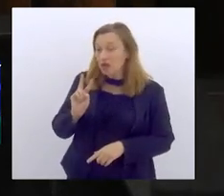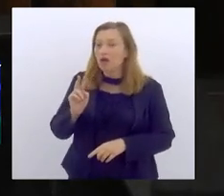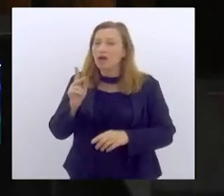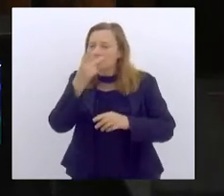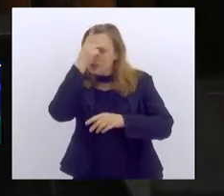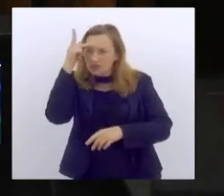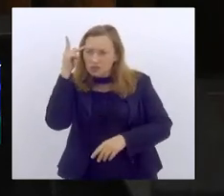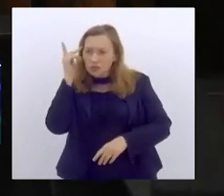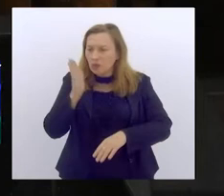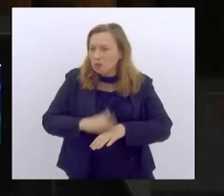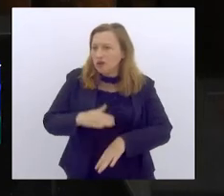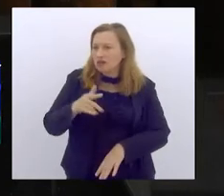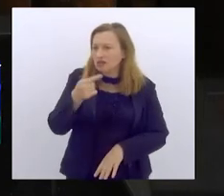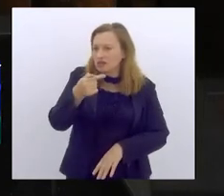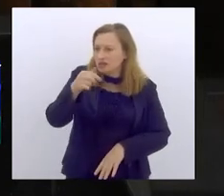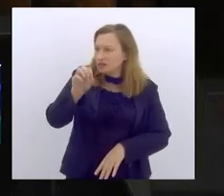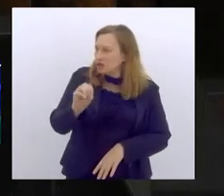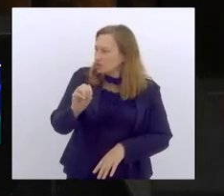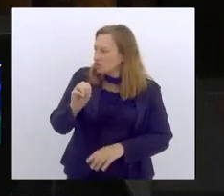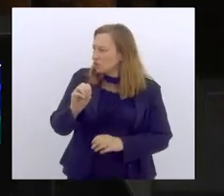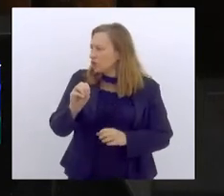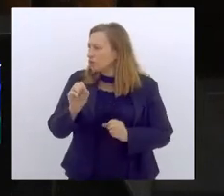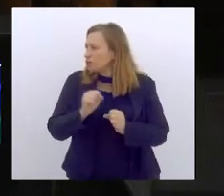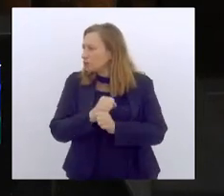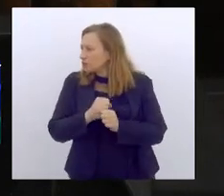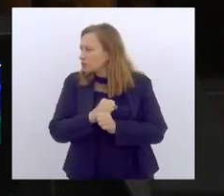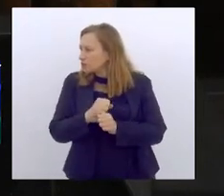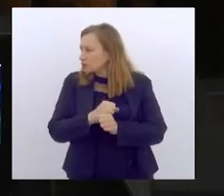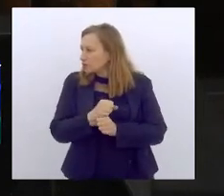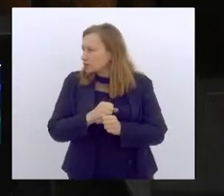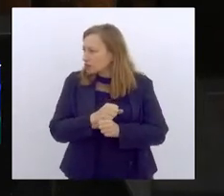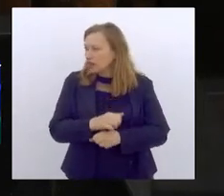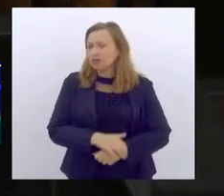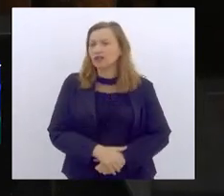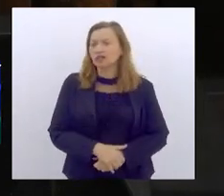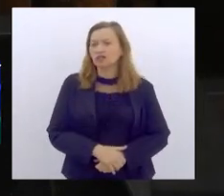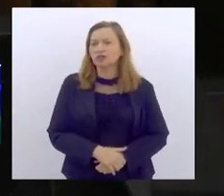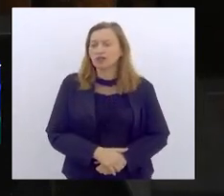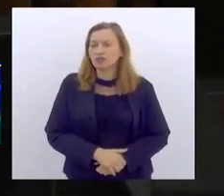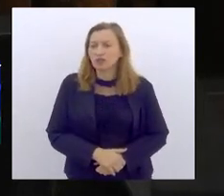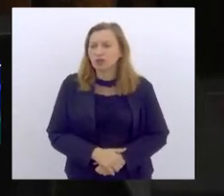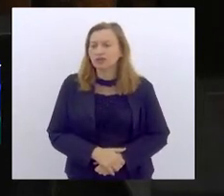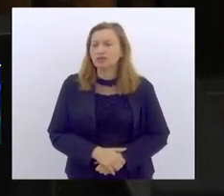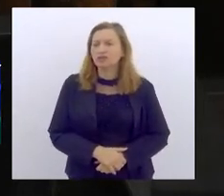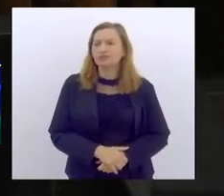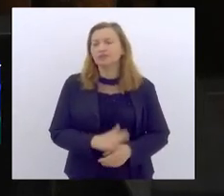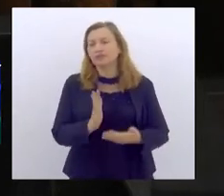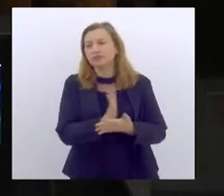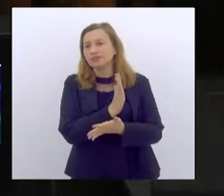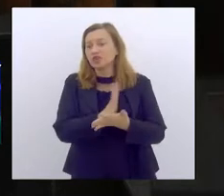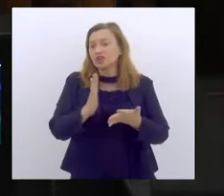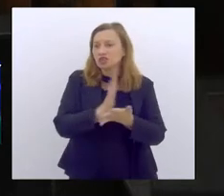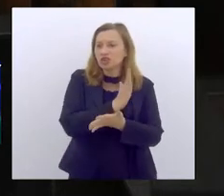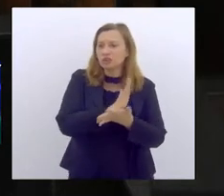com mais de 70 anos Humildes muitas vezes